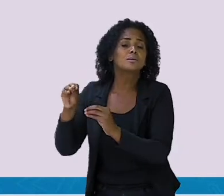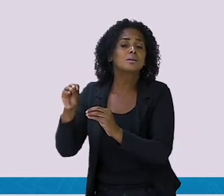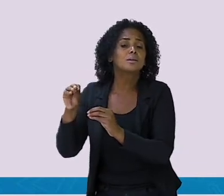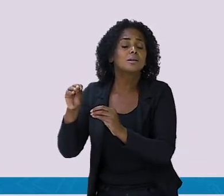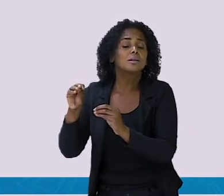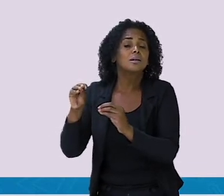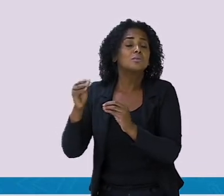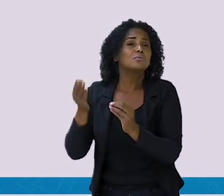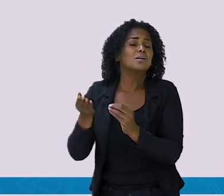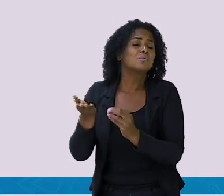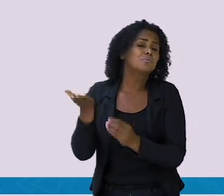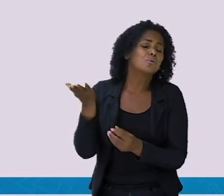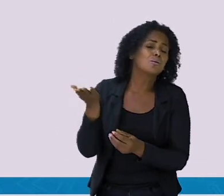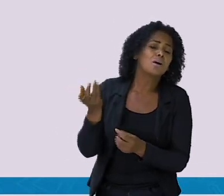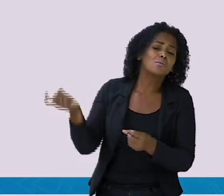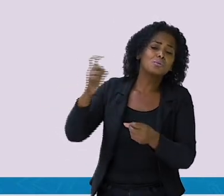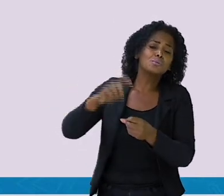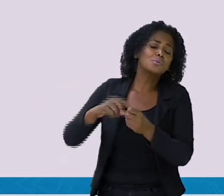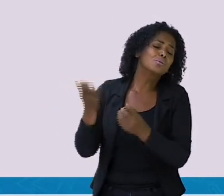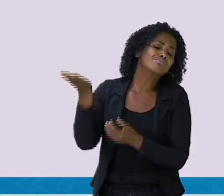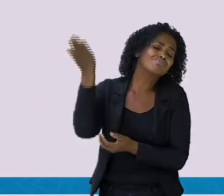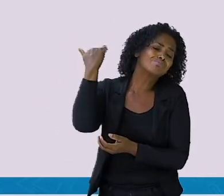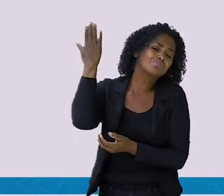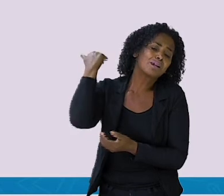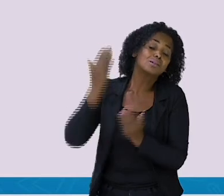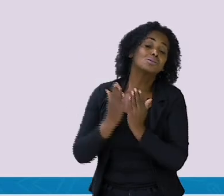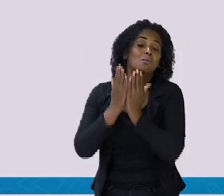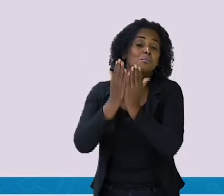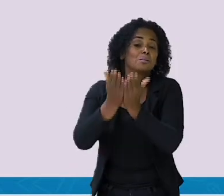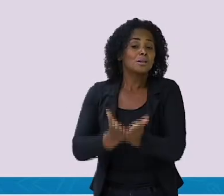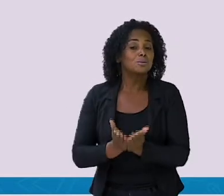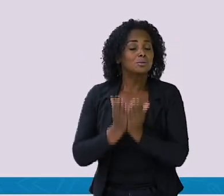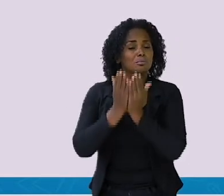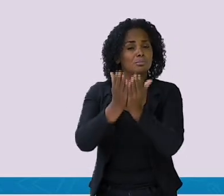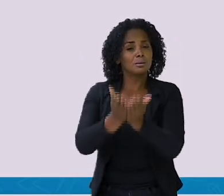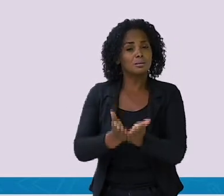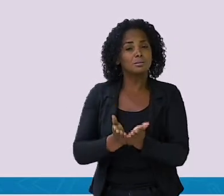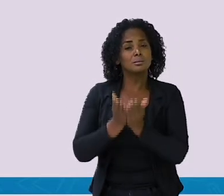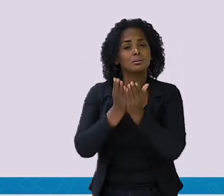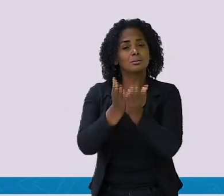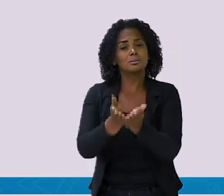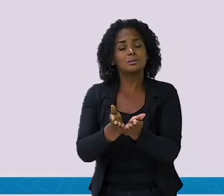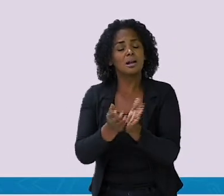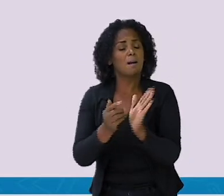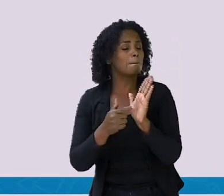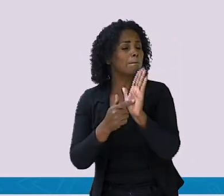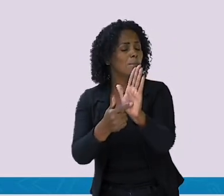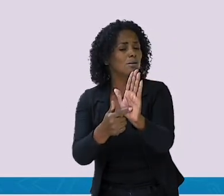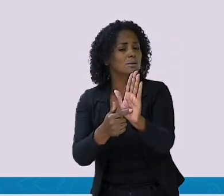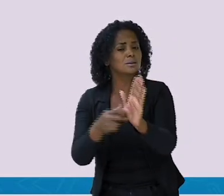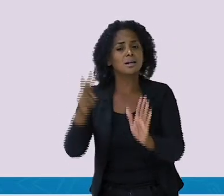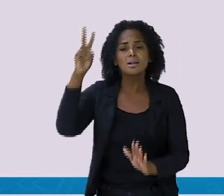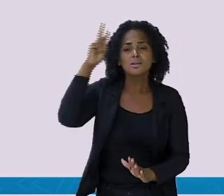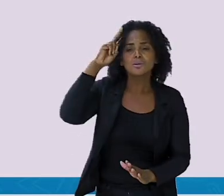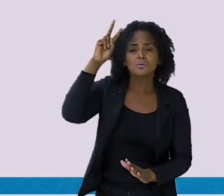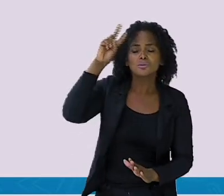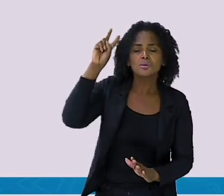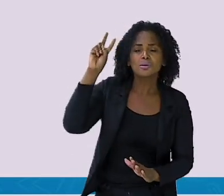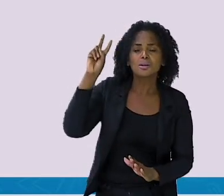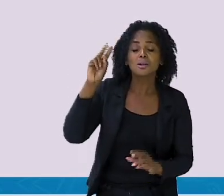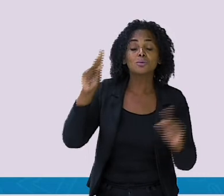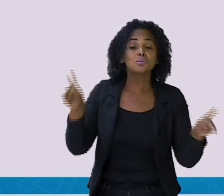é transportada e o que ela nos relata dessa época? Luana